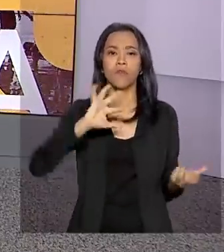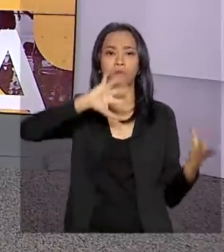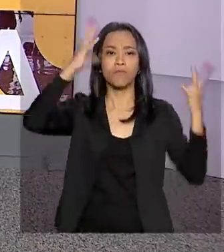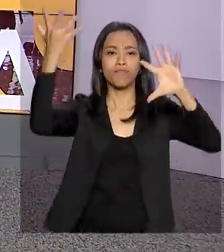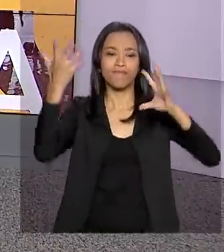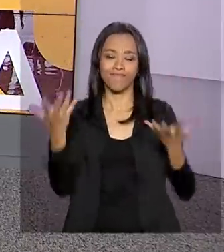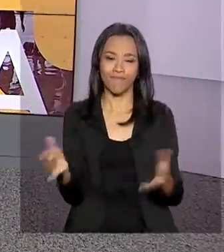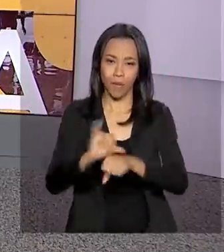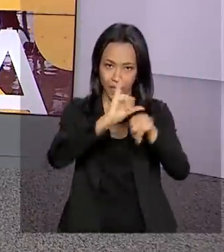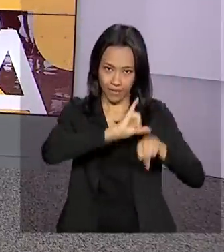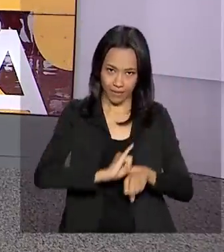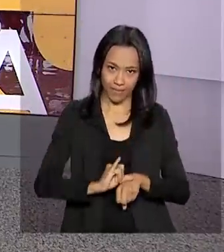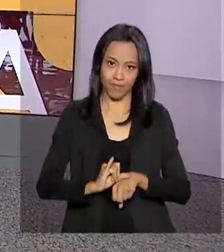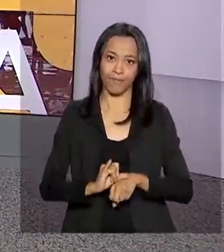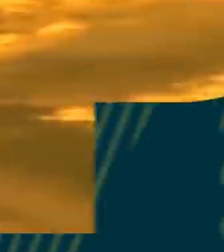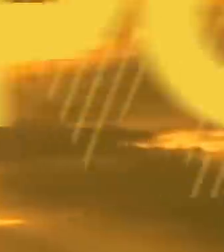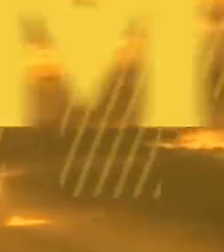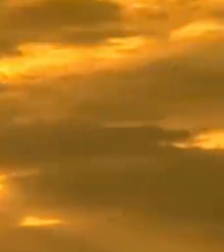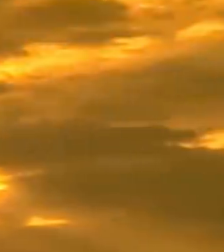em algumas capitais